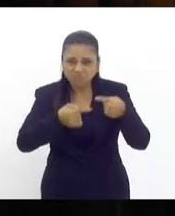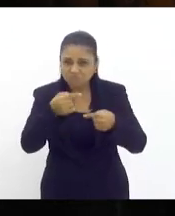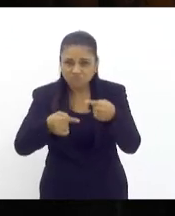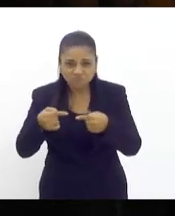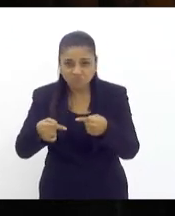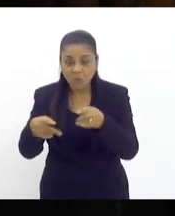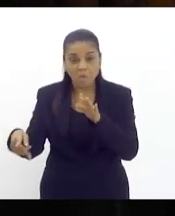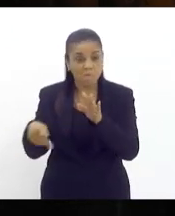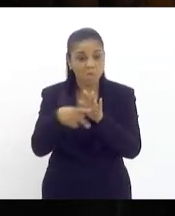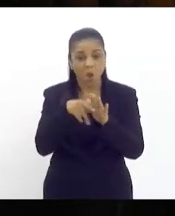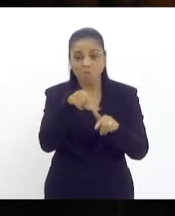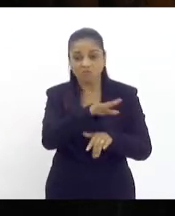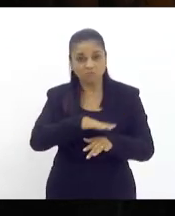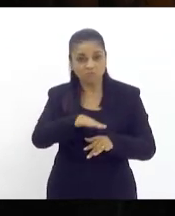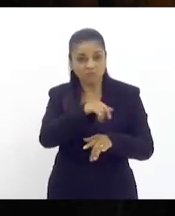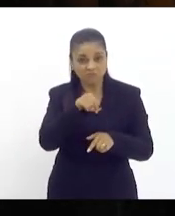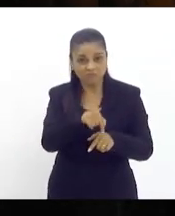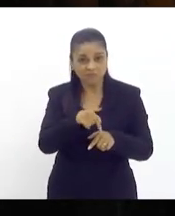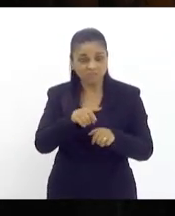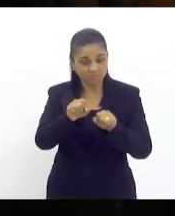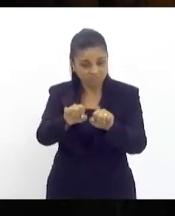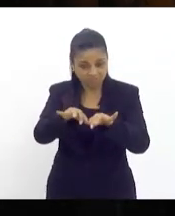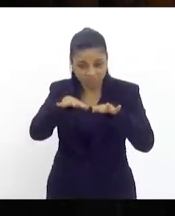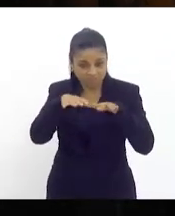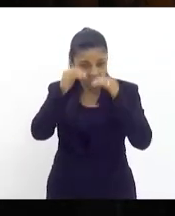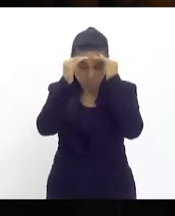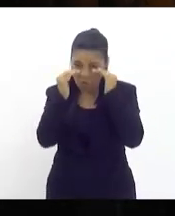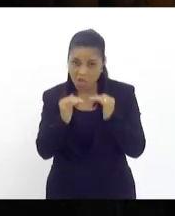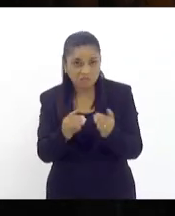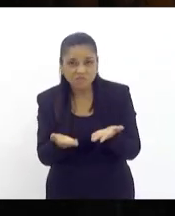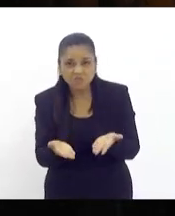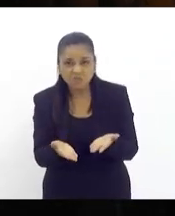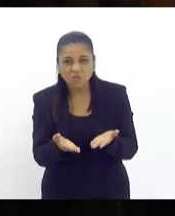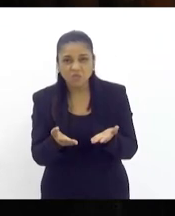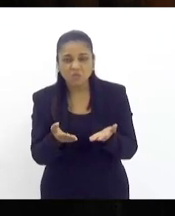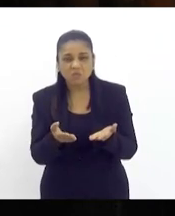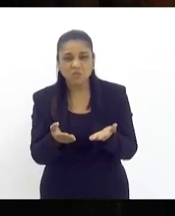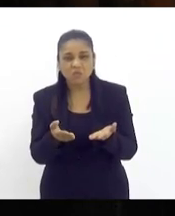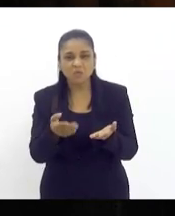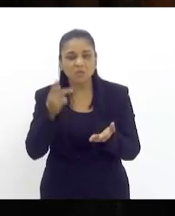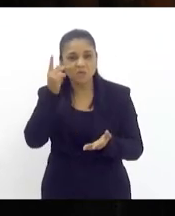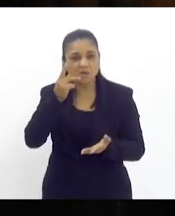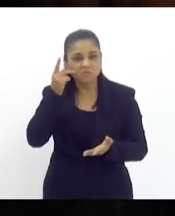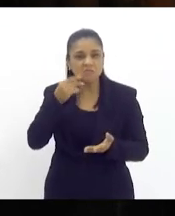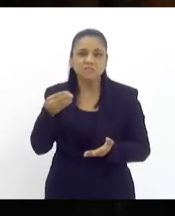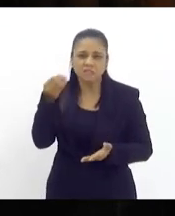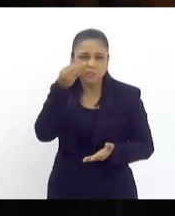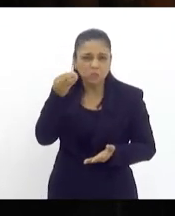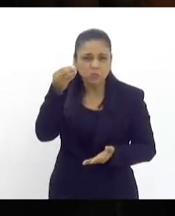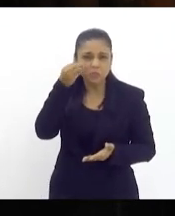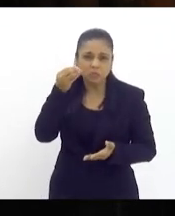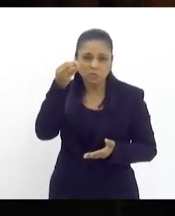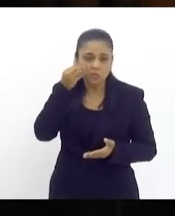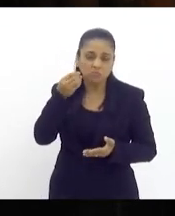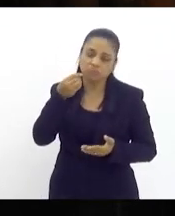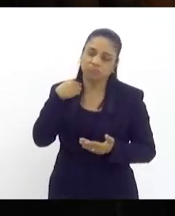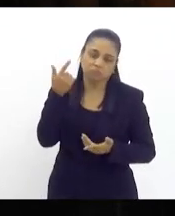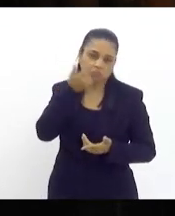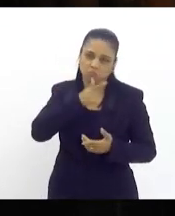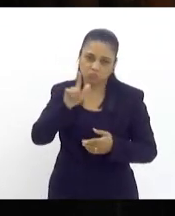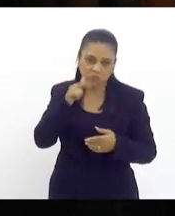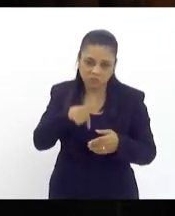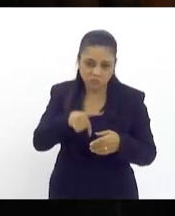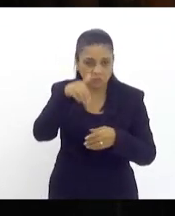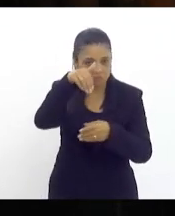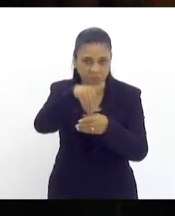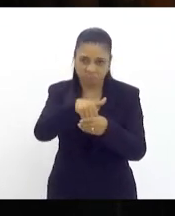logo ele diz respeitar o Parlamento que tentou por vezes se tornar parlamentar foi derrotado para alegria do